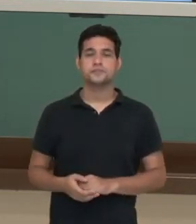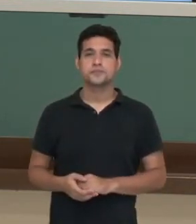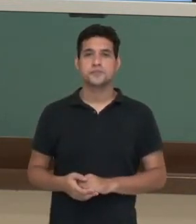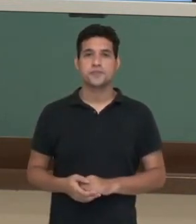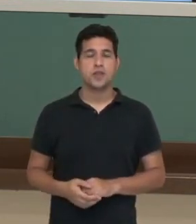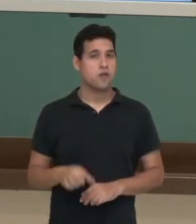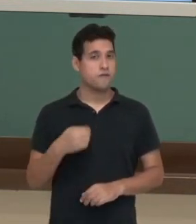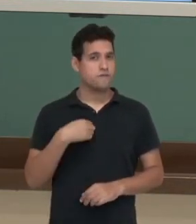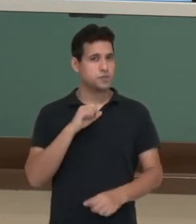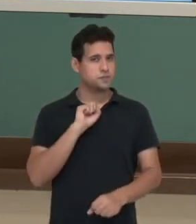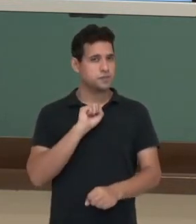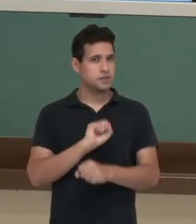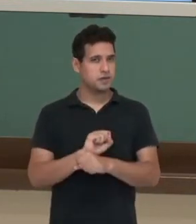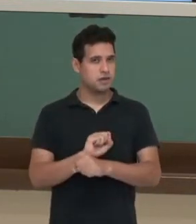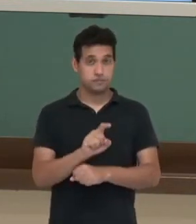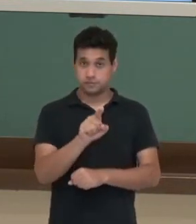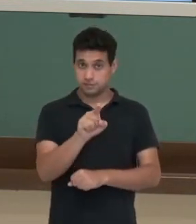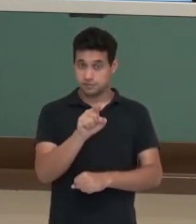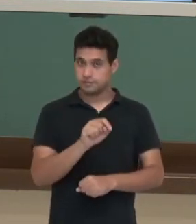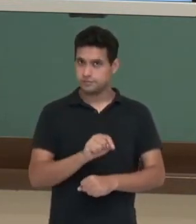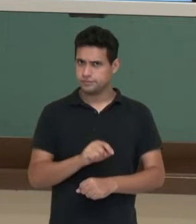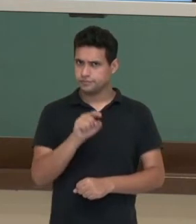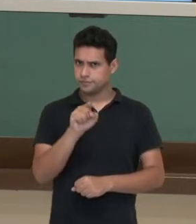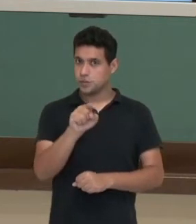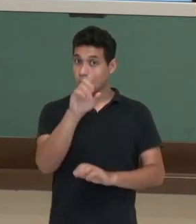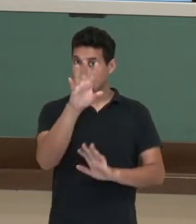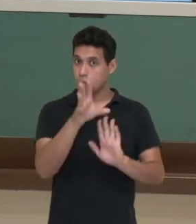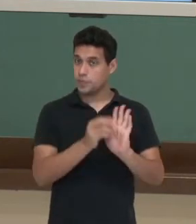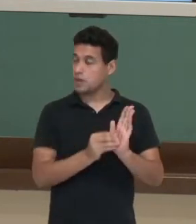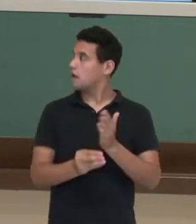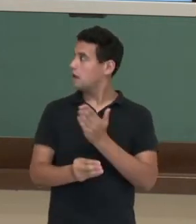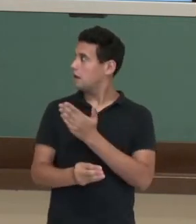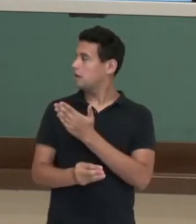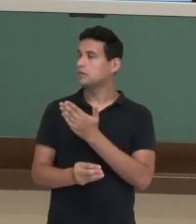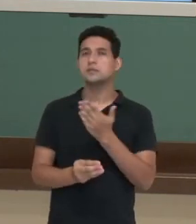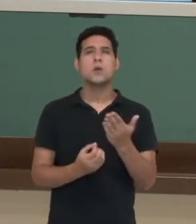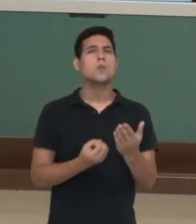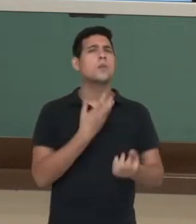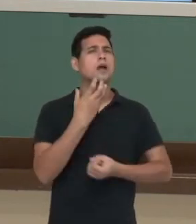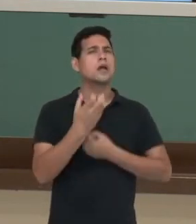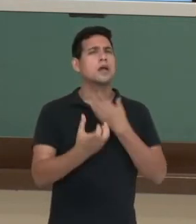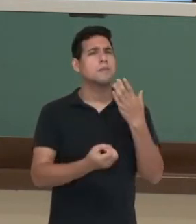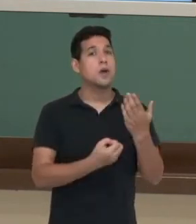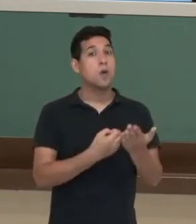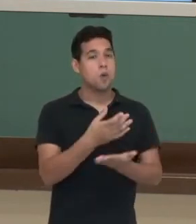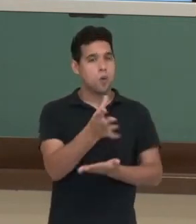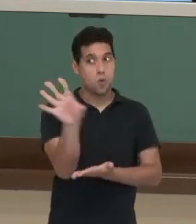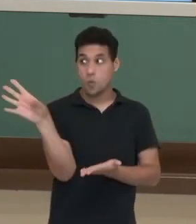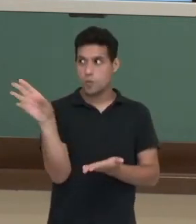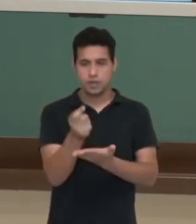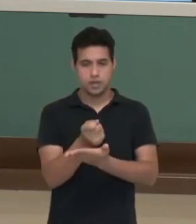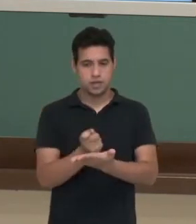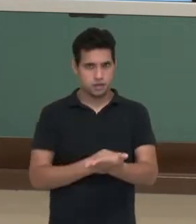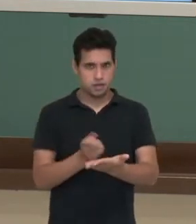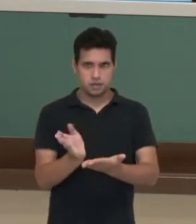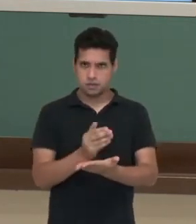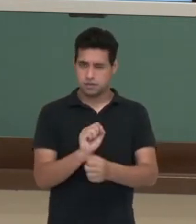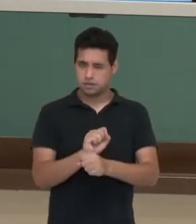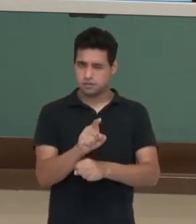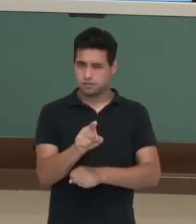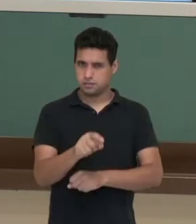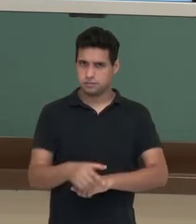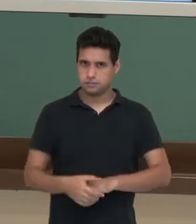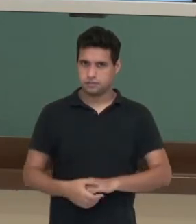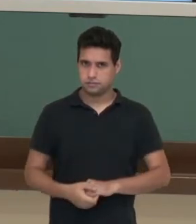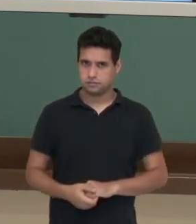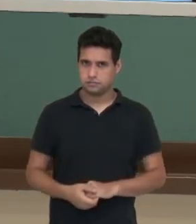Vou dar um tempo para vocês copiarem esse poema no caderno, ok? Até daqui a